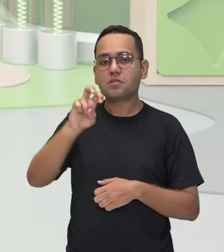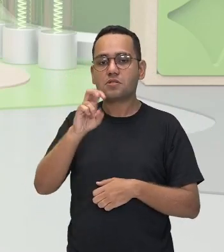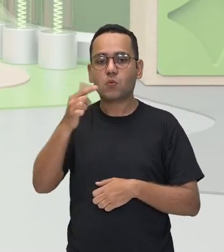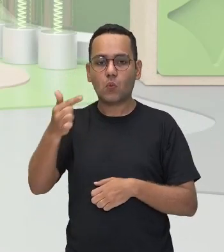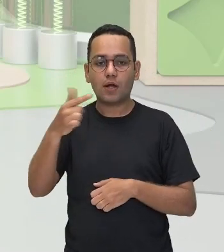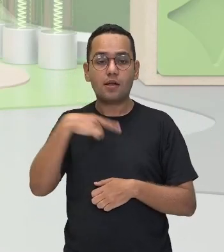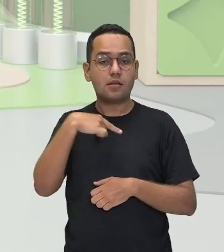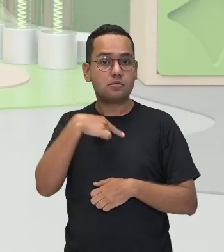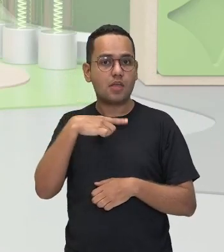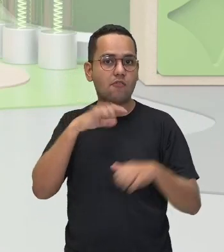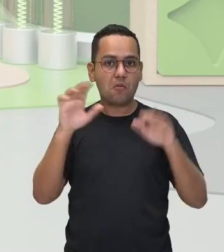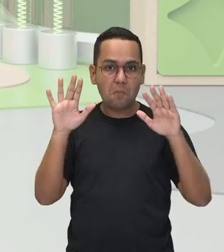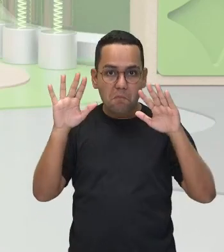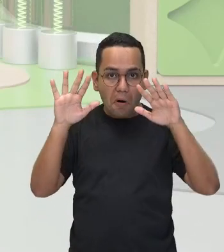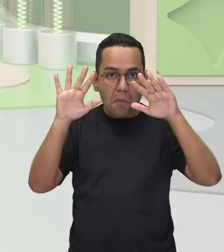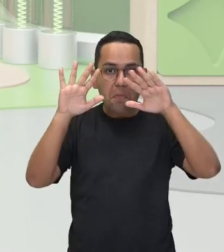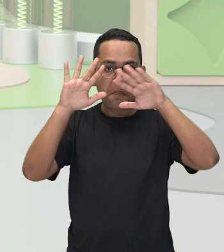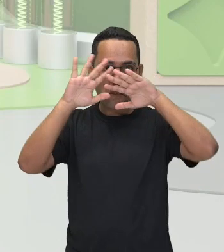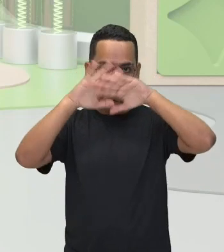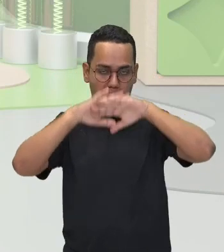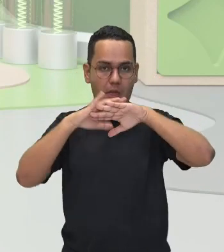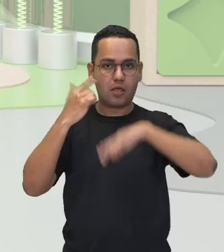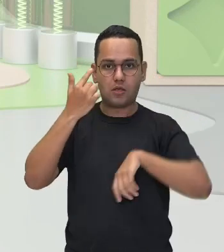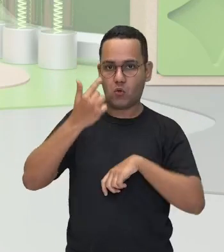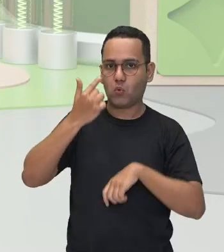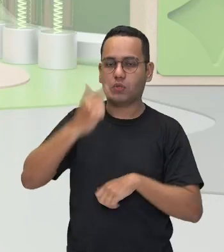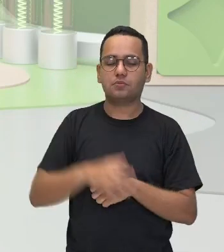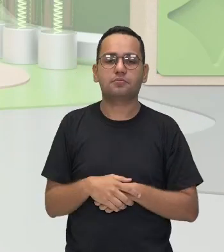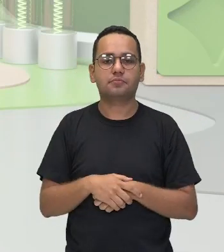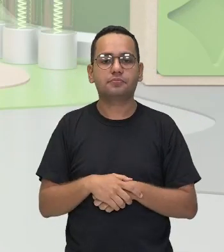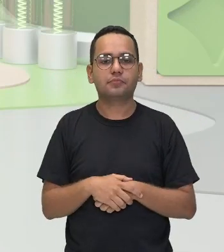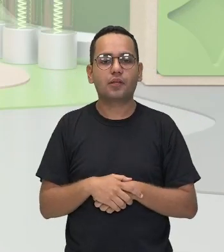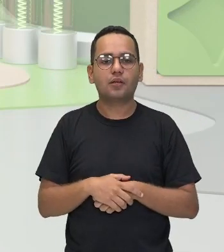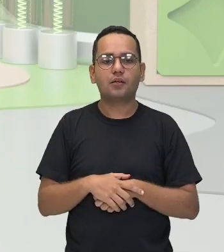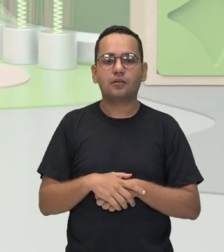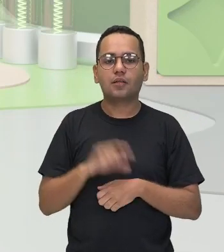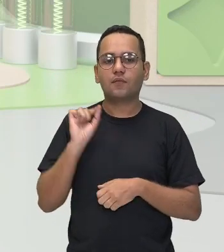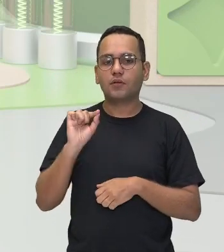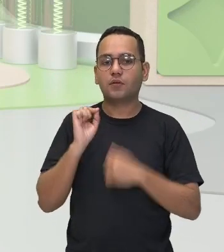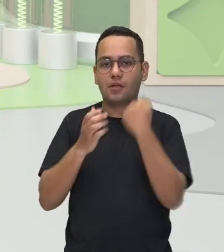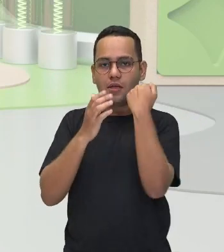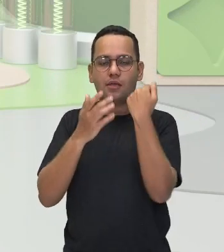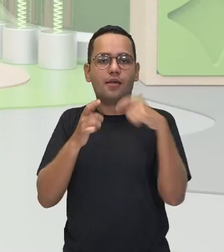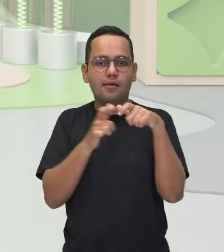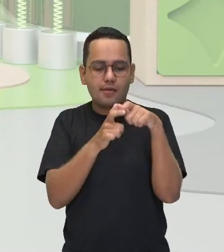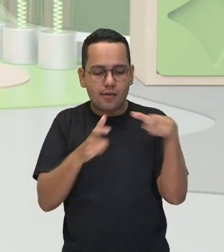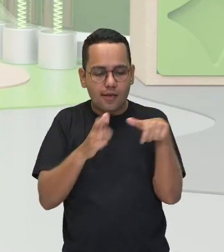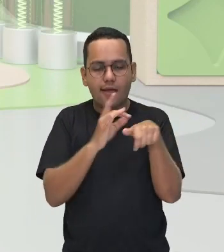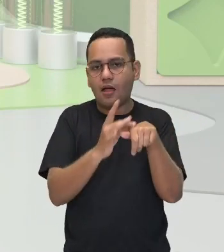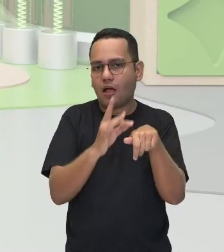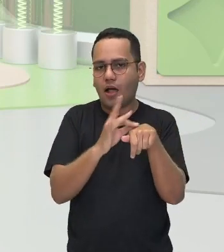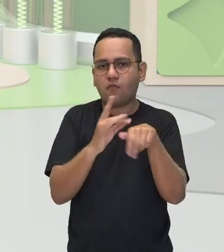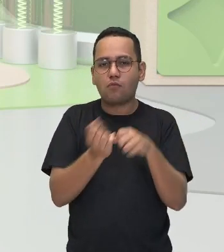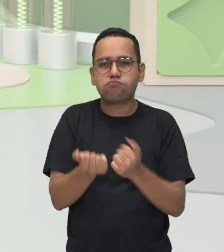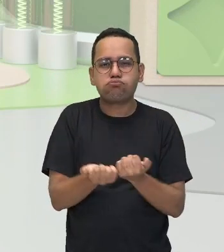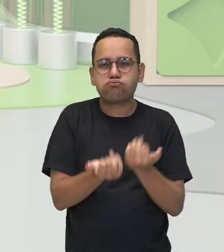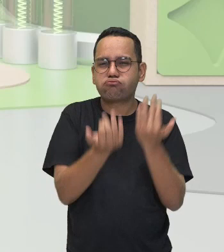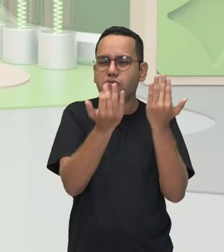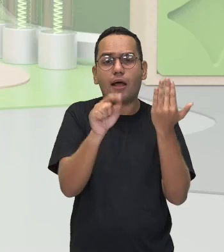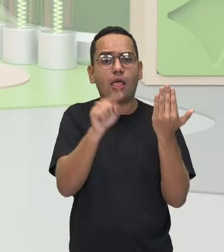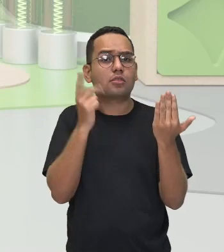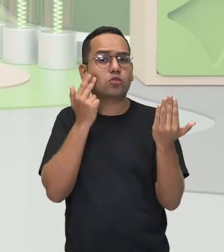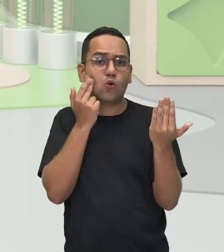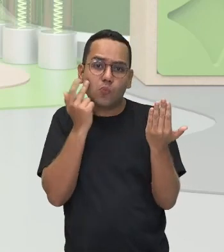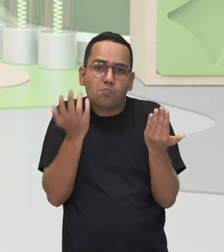nevoeiro de Londres, com a queima intensa de carvão, era muito comum, e o aumento da quantidade